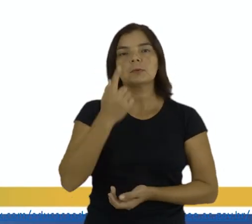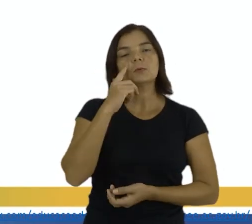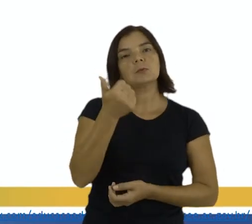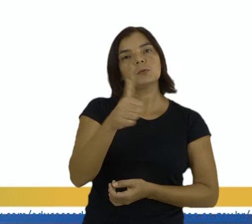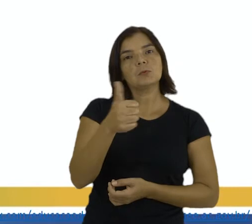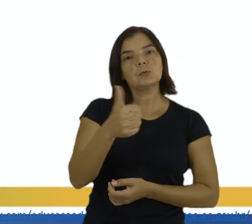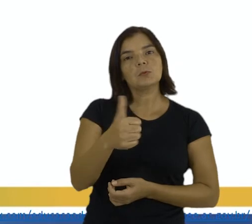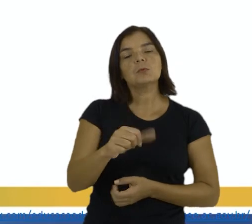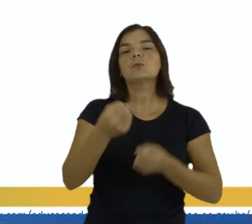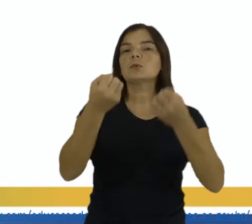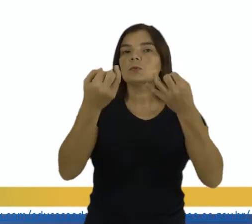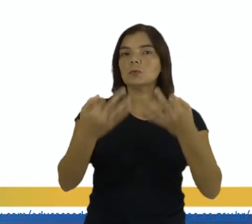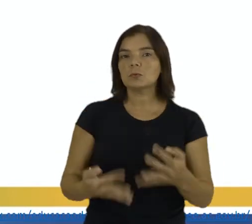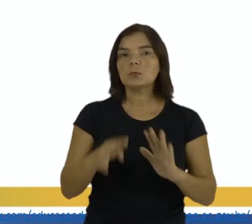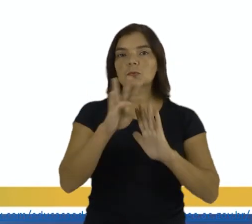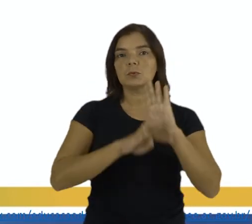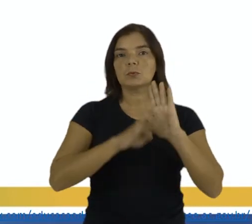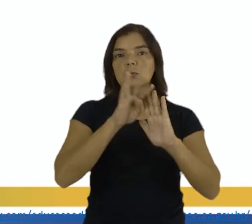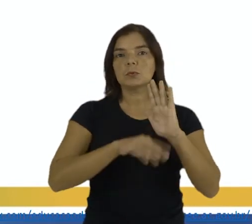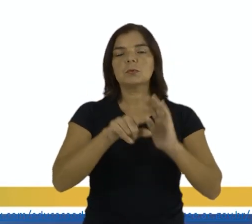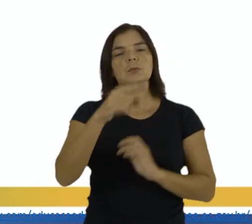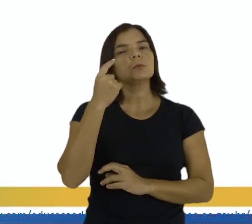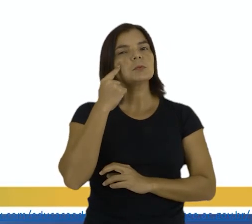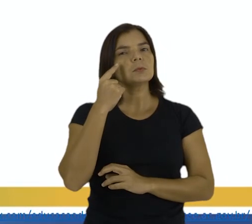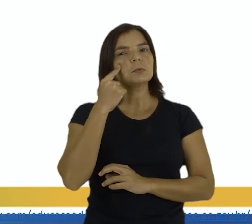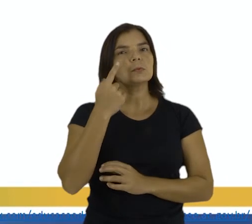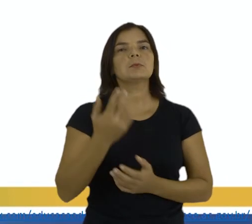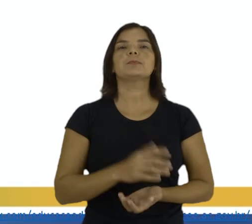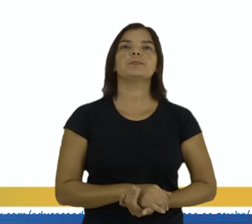né, o que está dizendo aí nesses dois textos? O que vocês acham?